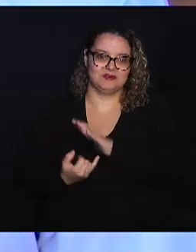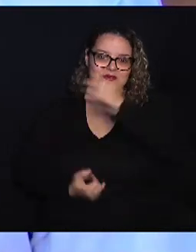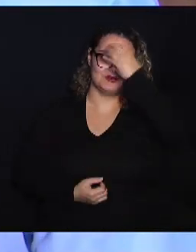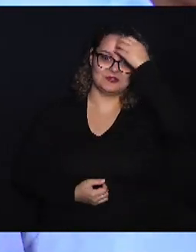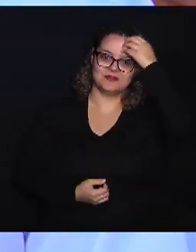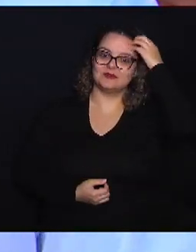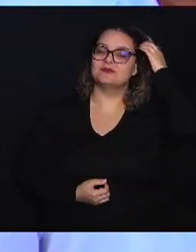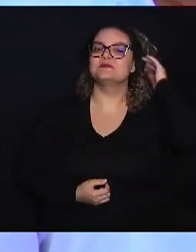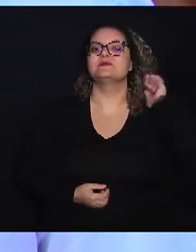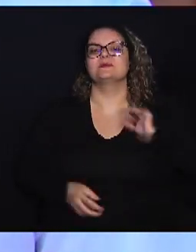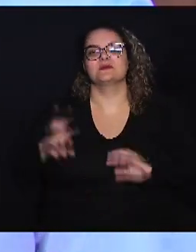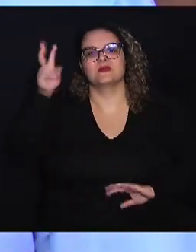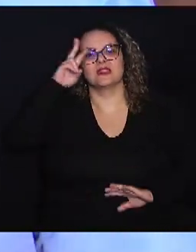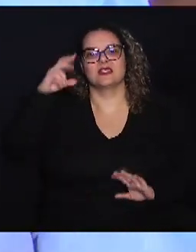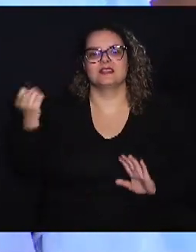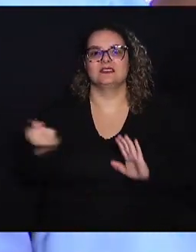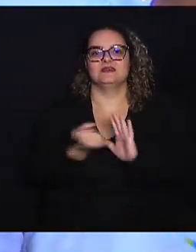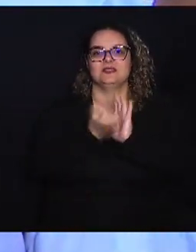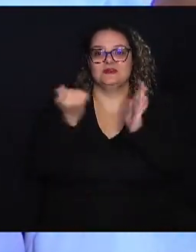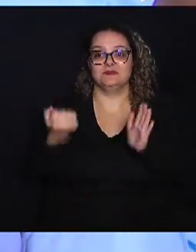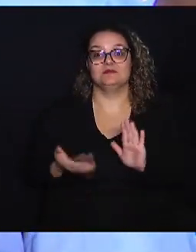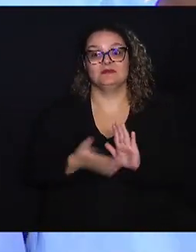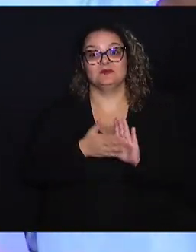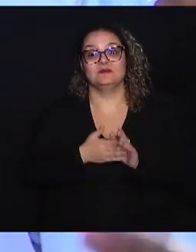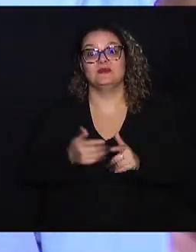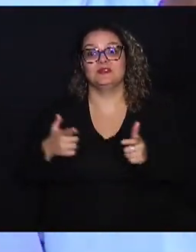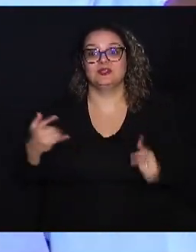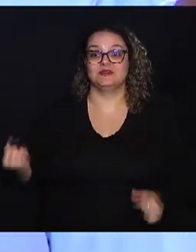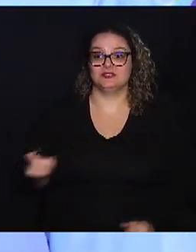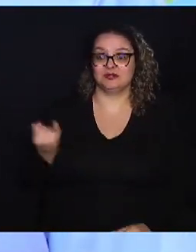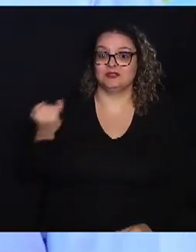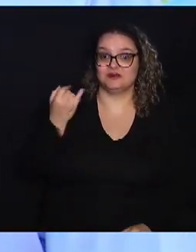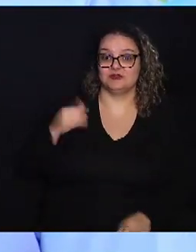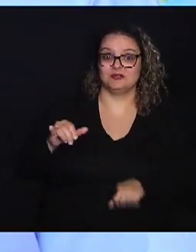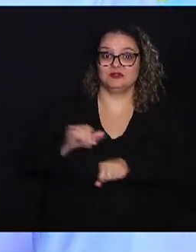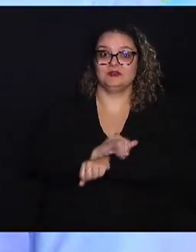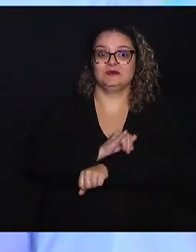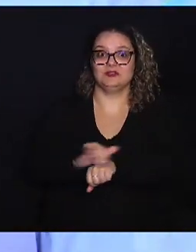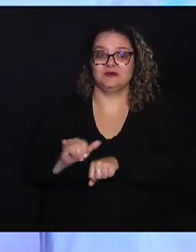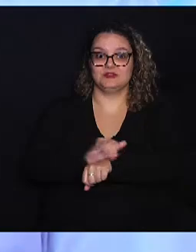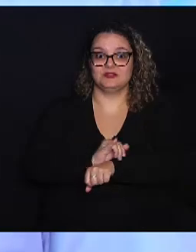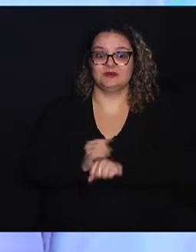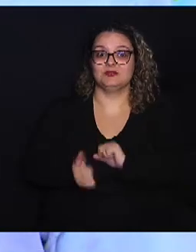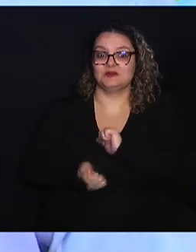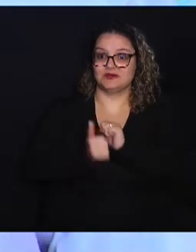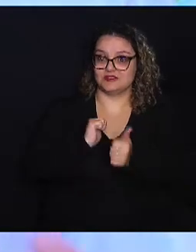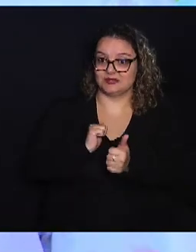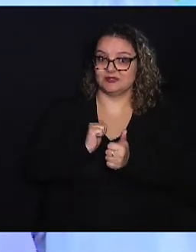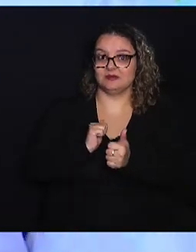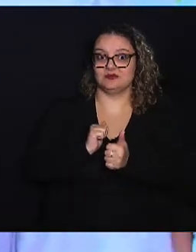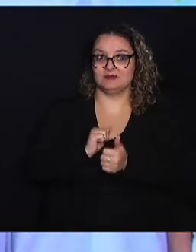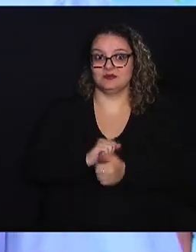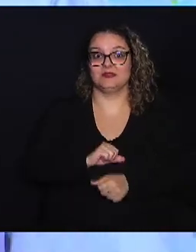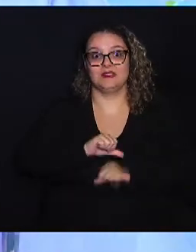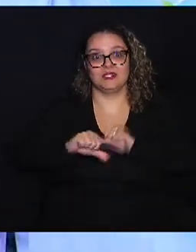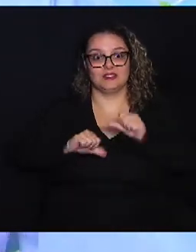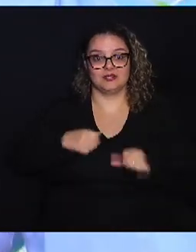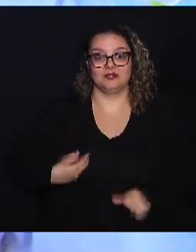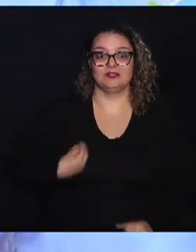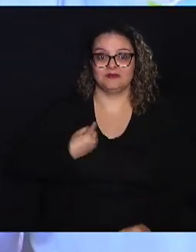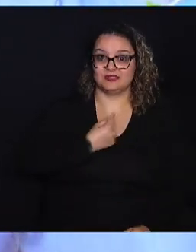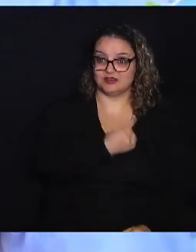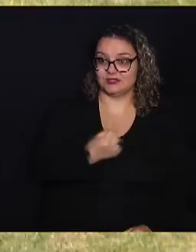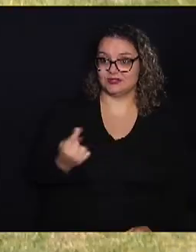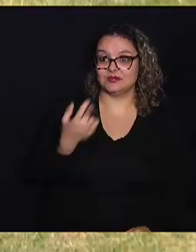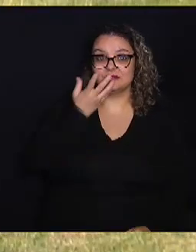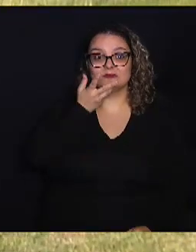deixando esse legado, né, esse grande propósito da importância da ferramenta do esporte, na transformação na vida de cada uma dessas